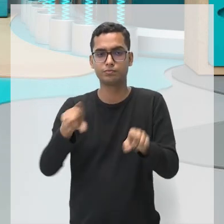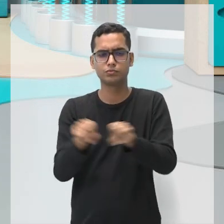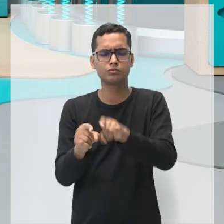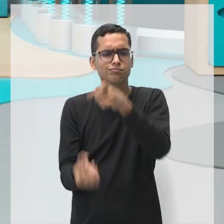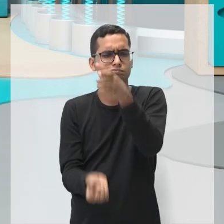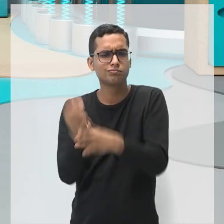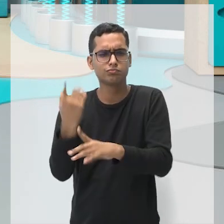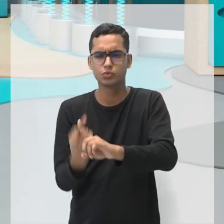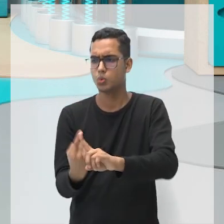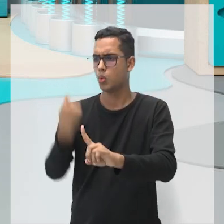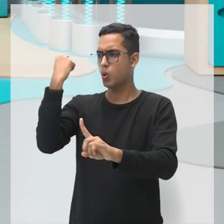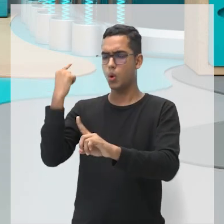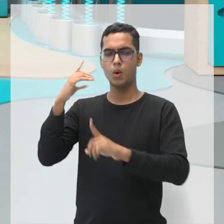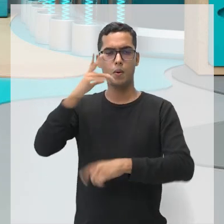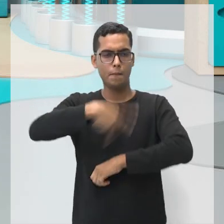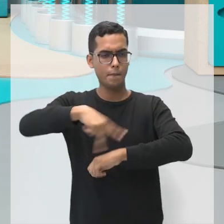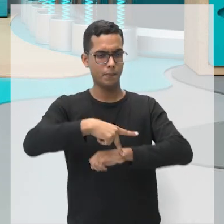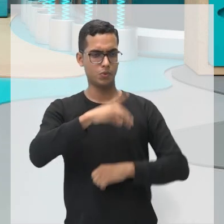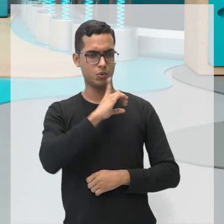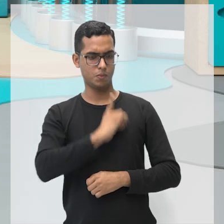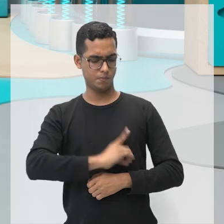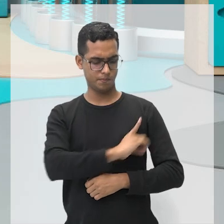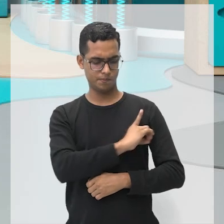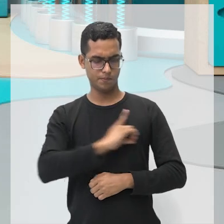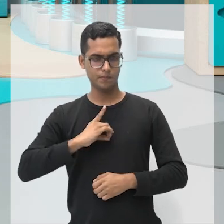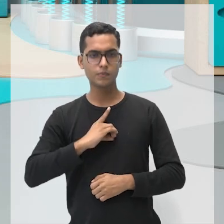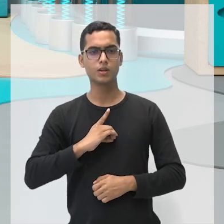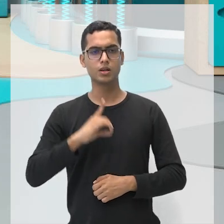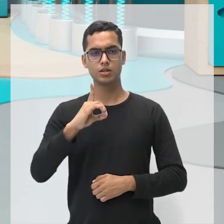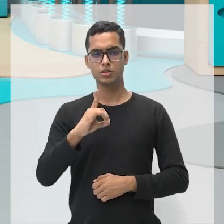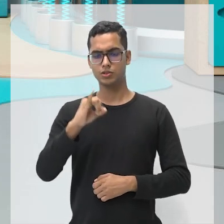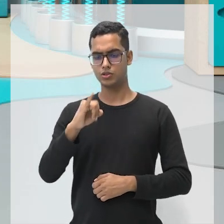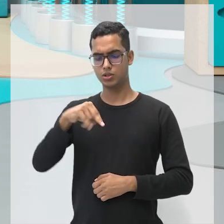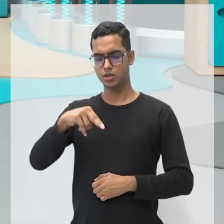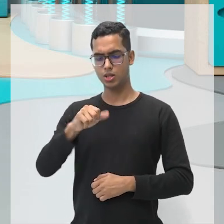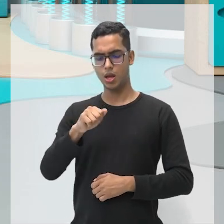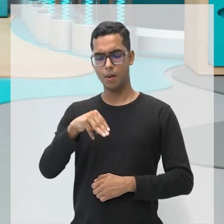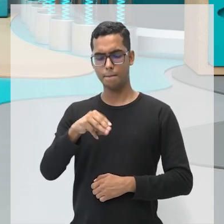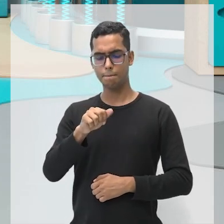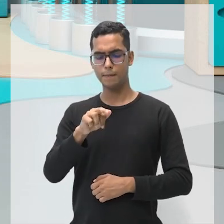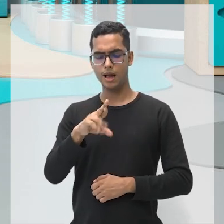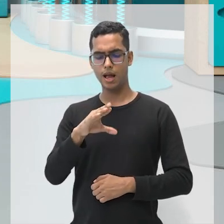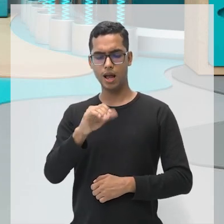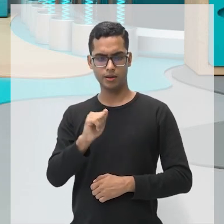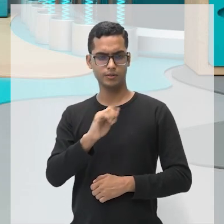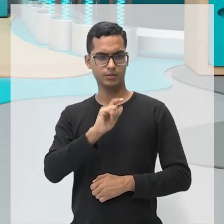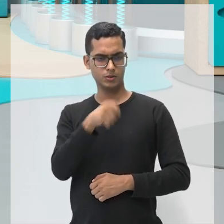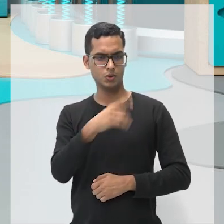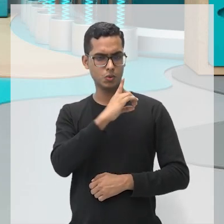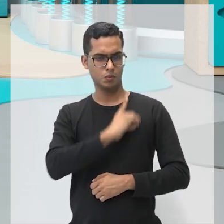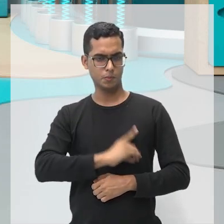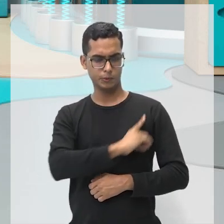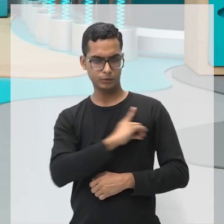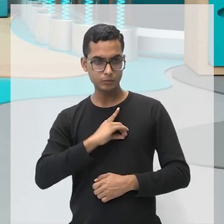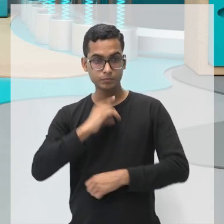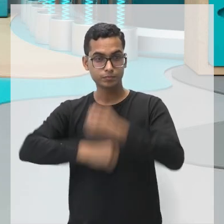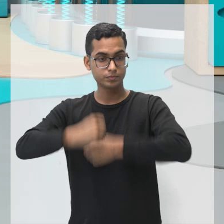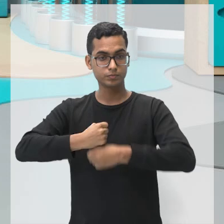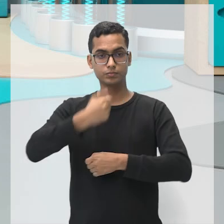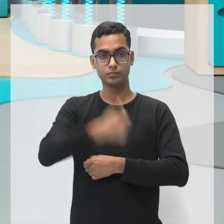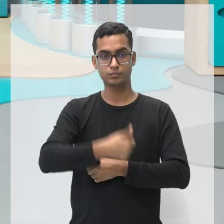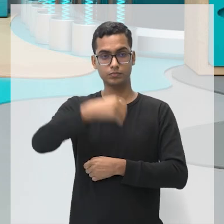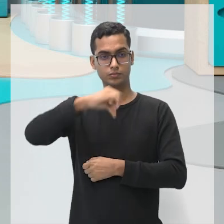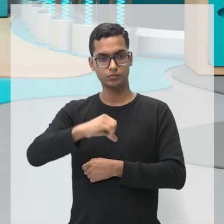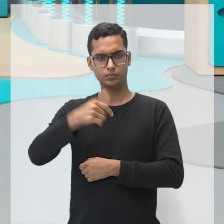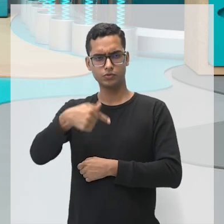ele surgiu ali na Dinamarca no ano de 1970. Aqui no Brasil, ele começou a ser divulgado ali, trabalhado